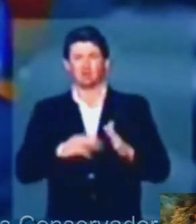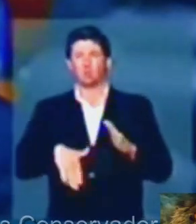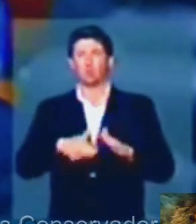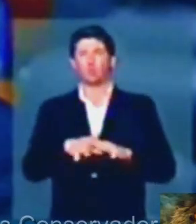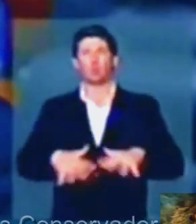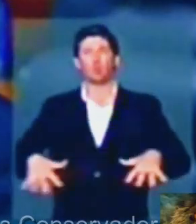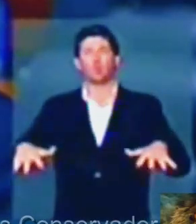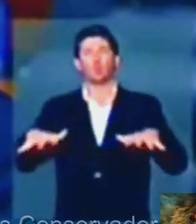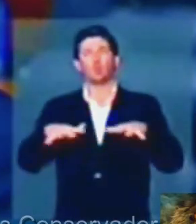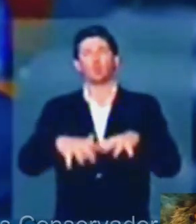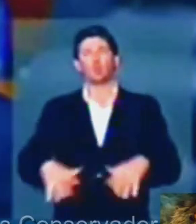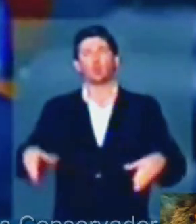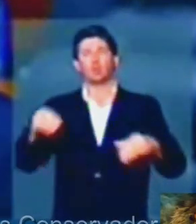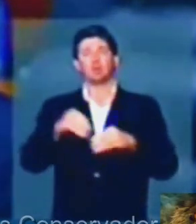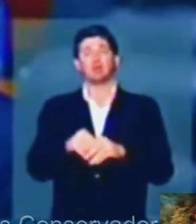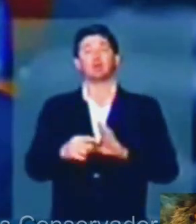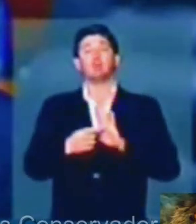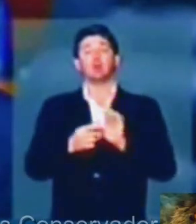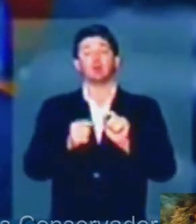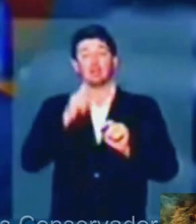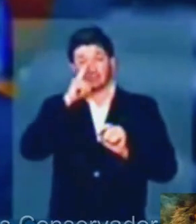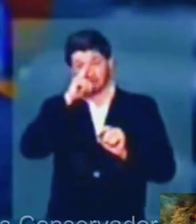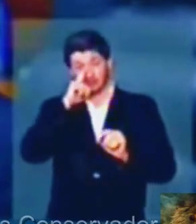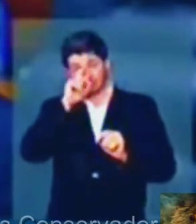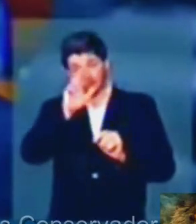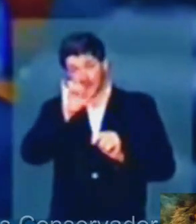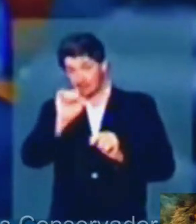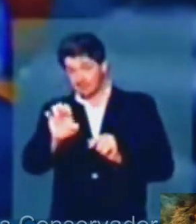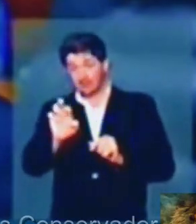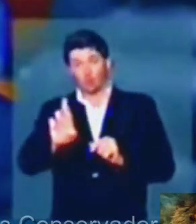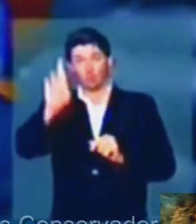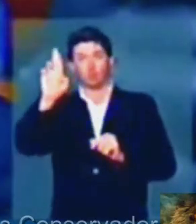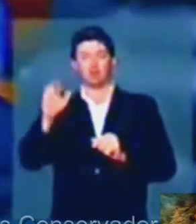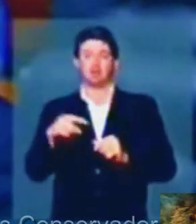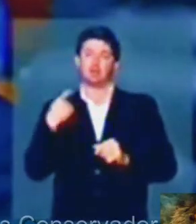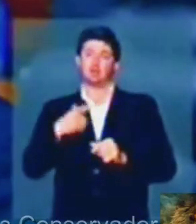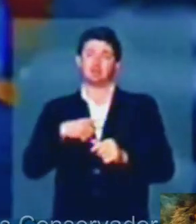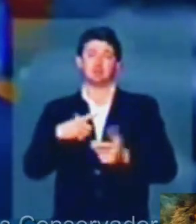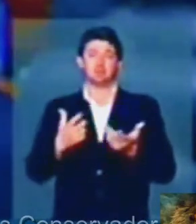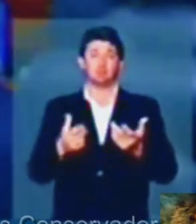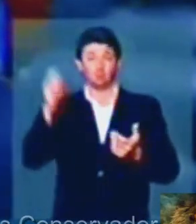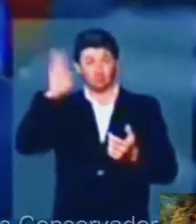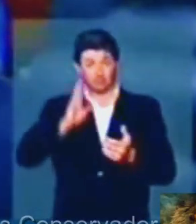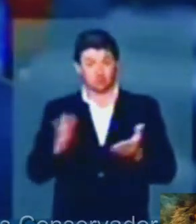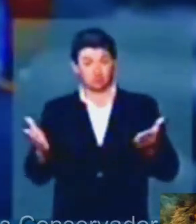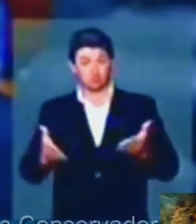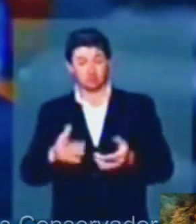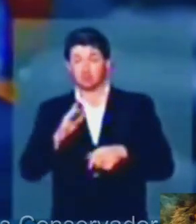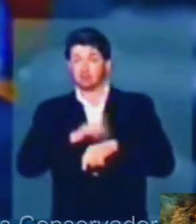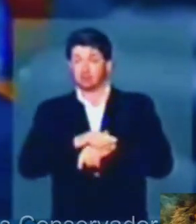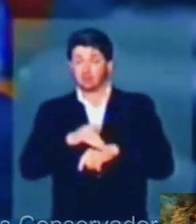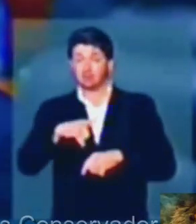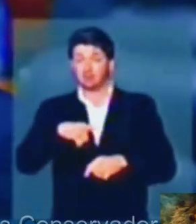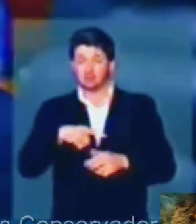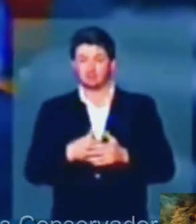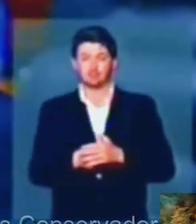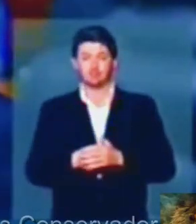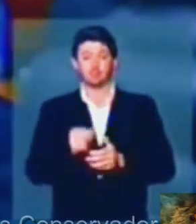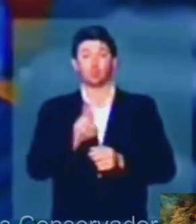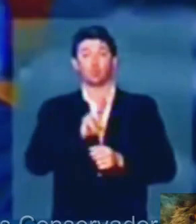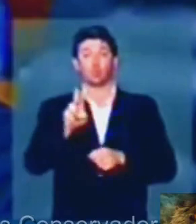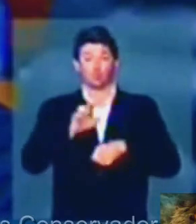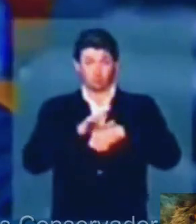tudo, senhor presidente, reflete numa crise de autoridade que vivemos no momento. O Brasil está doente e o